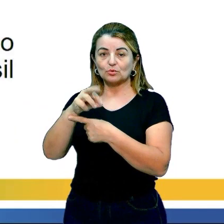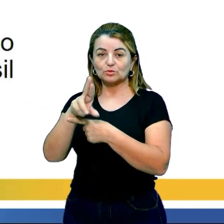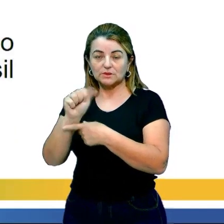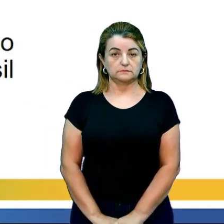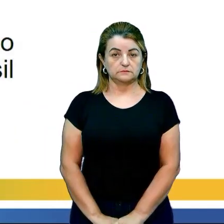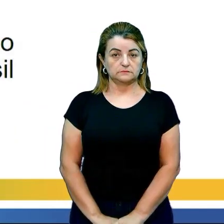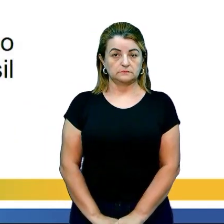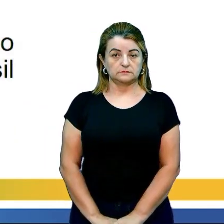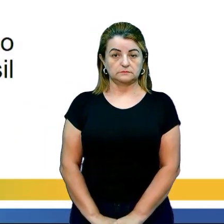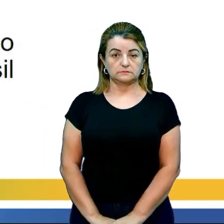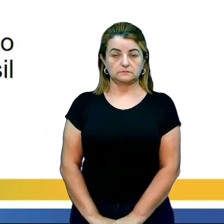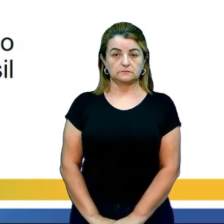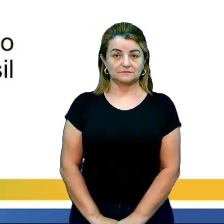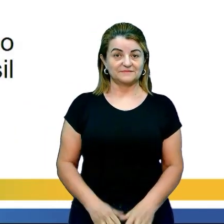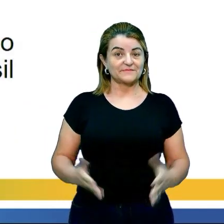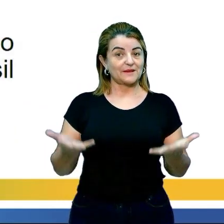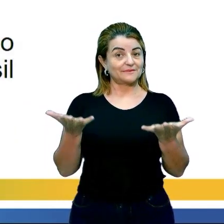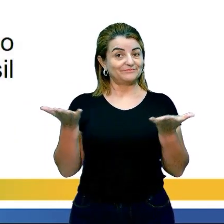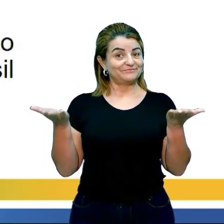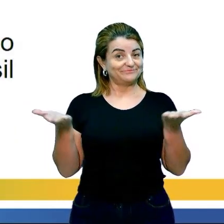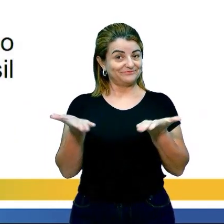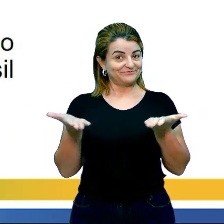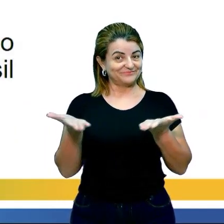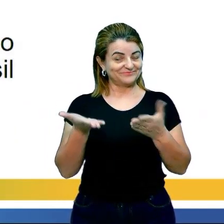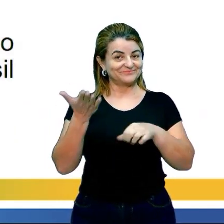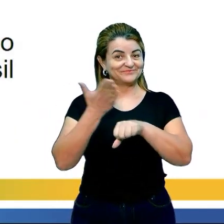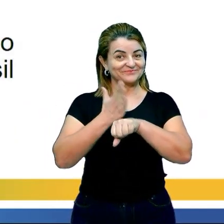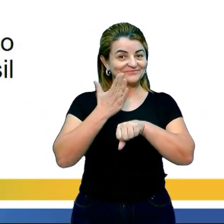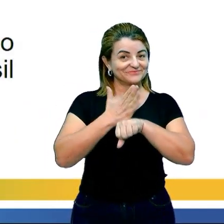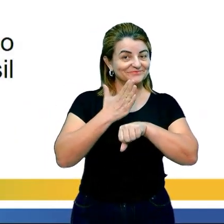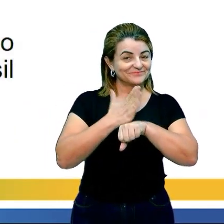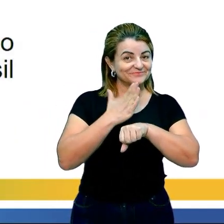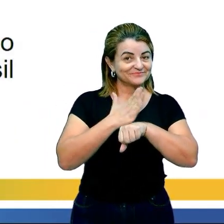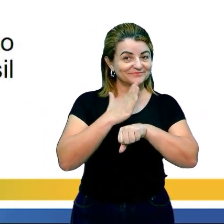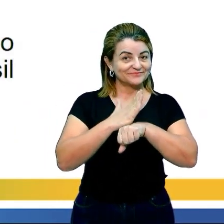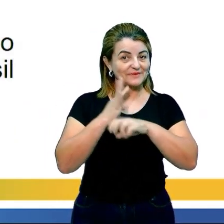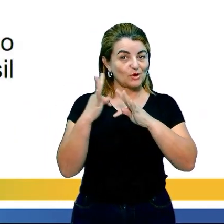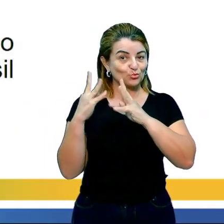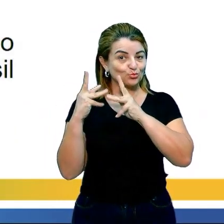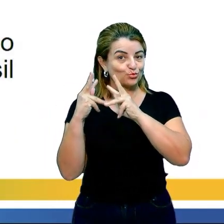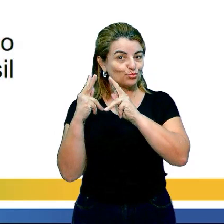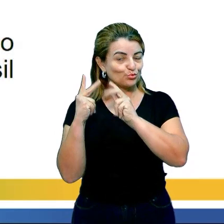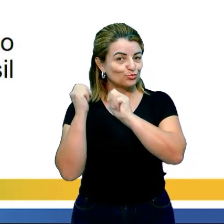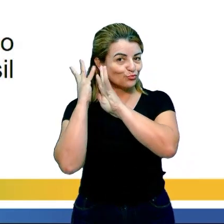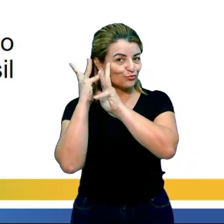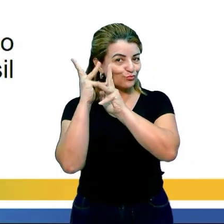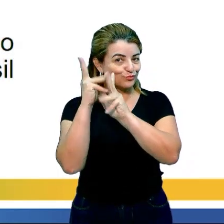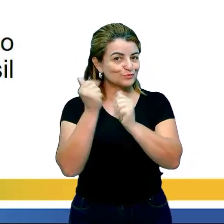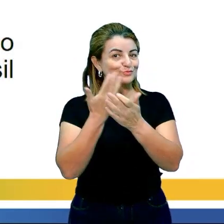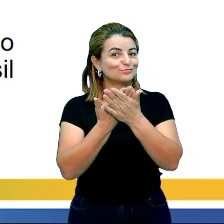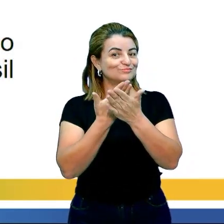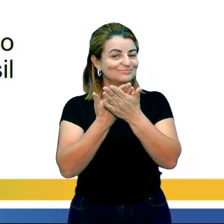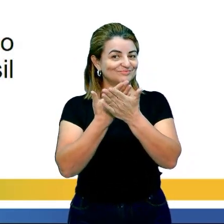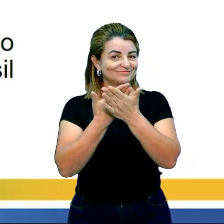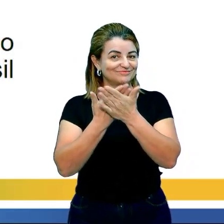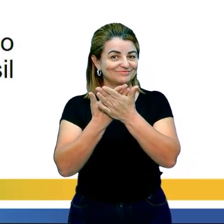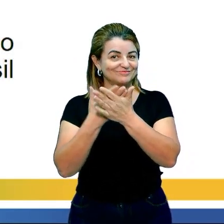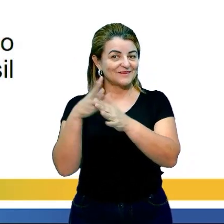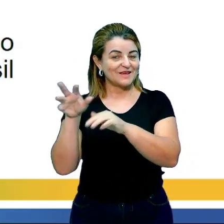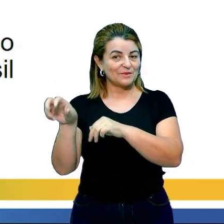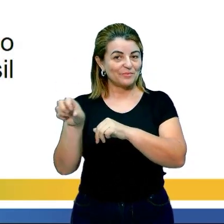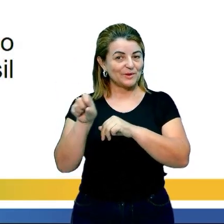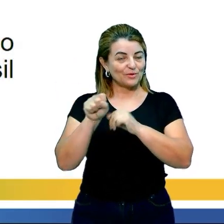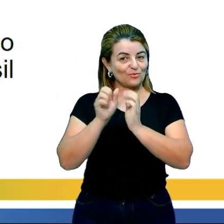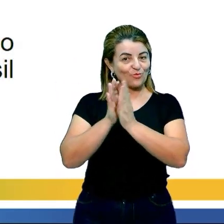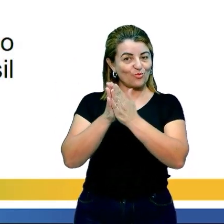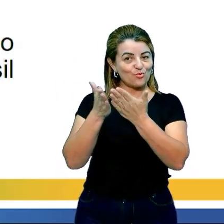humanidade agora vamos exercitar um pouco né tudo aquilo que a gente já estudou nessa aula peguem o livro